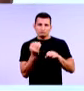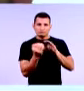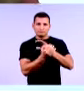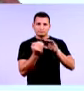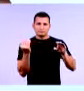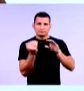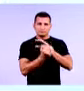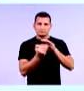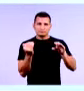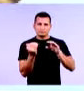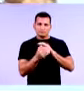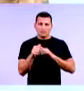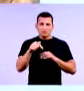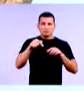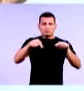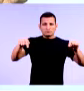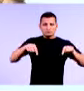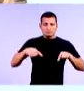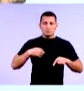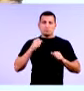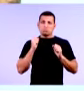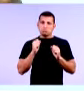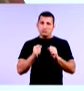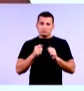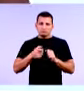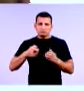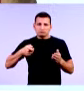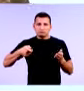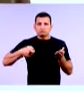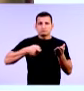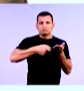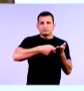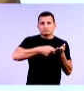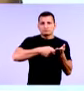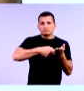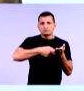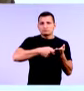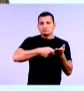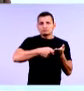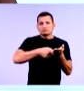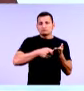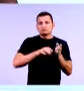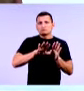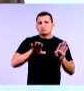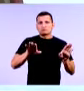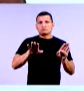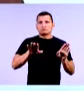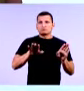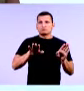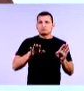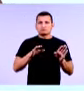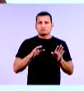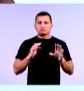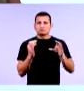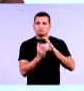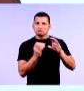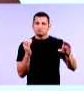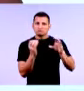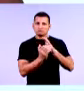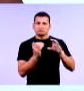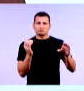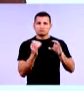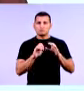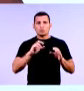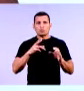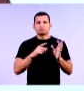aqui nessa sala, eu posso ligar um cabo. Então, está tudo certo, né? Eu transmito o que eu quero, então, ligar através de